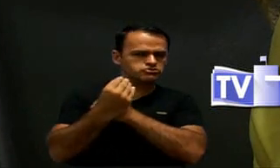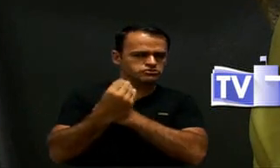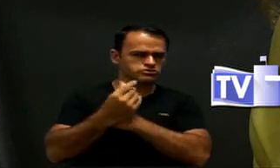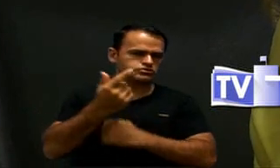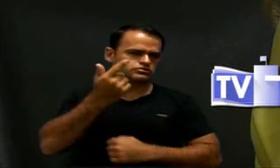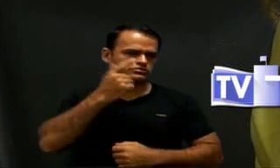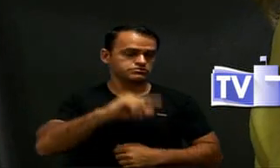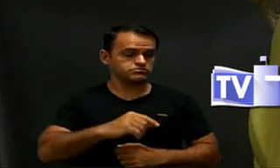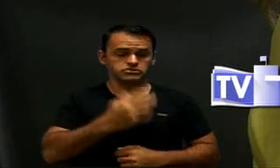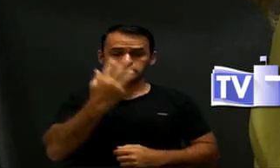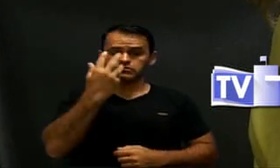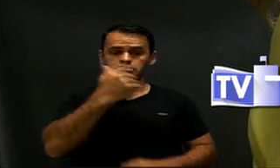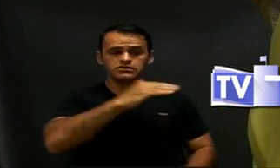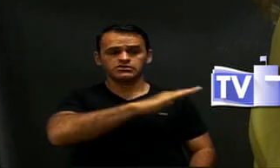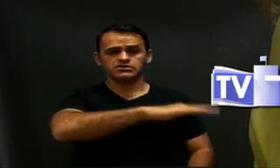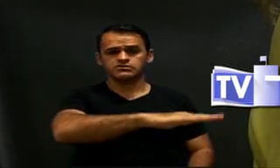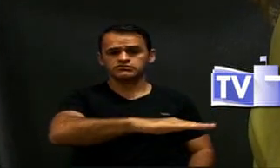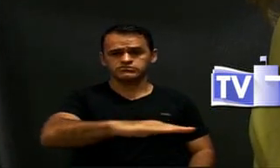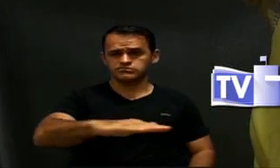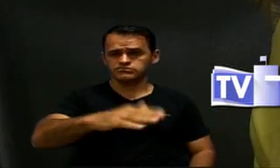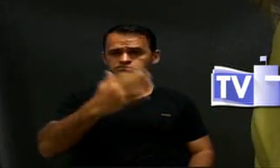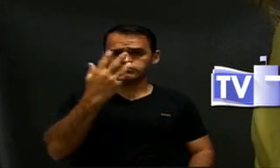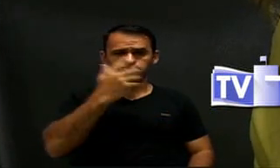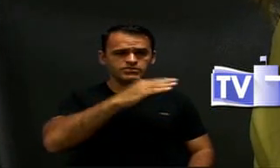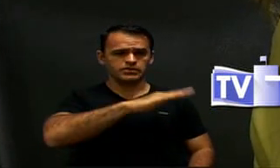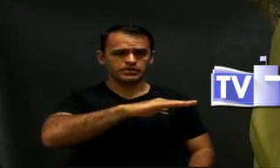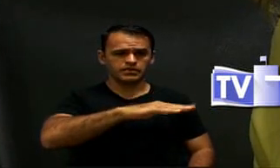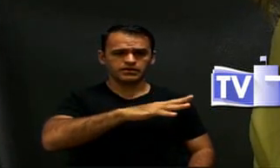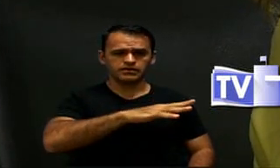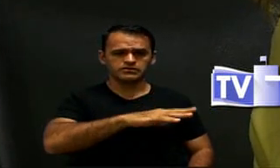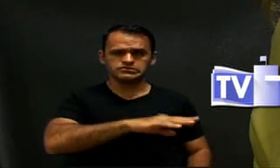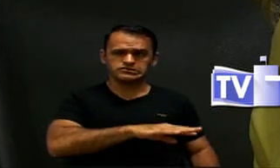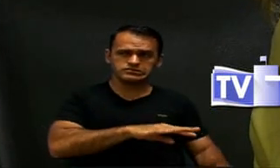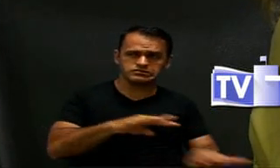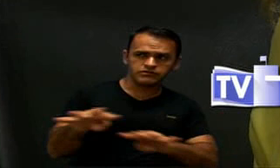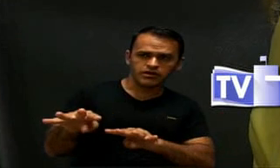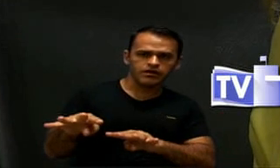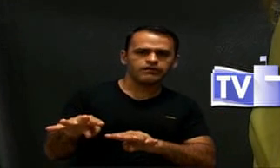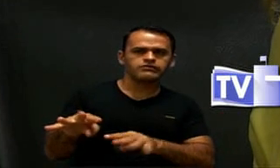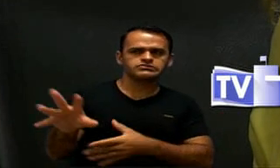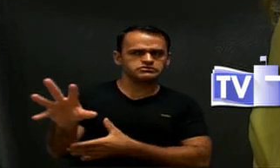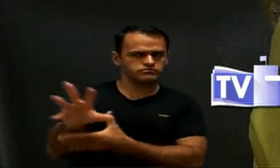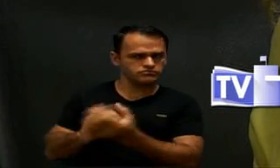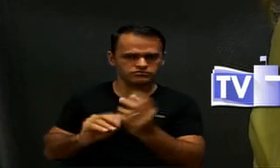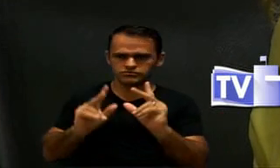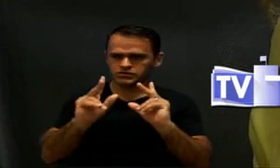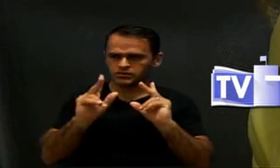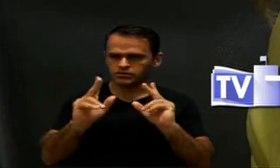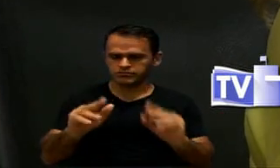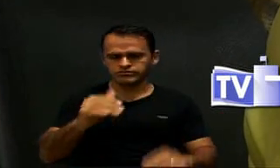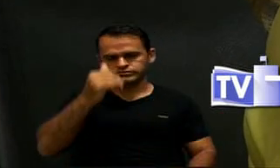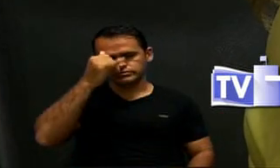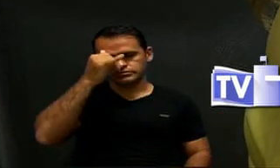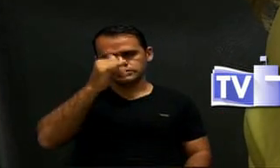crianças não reproduzam essa violência também.